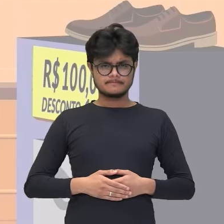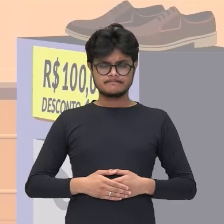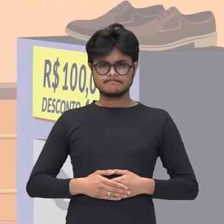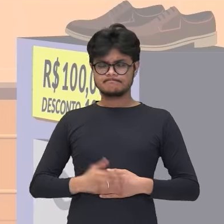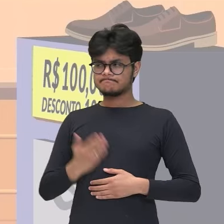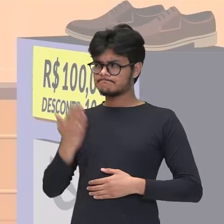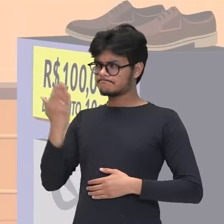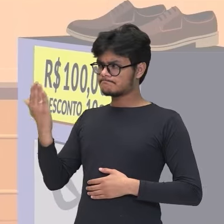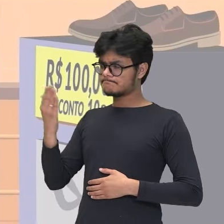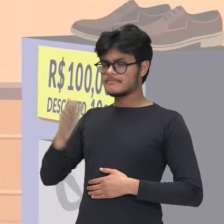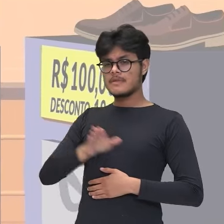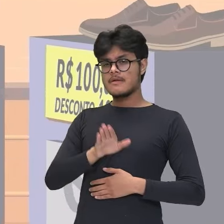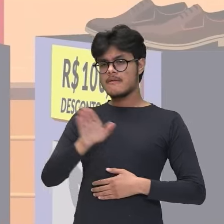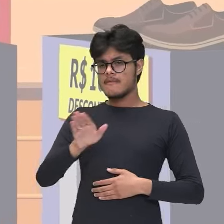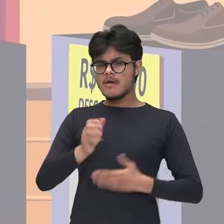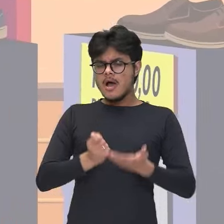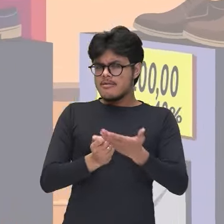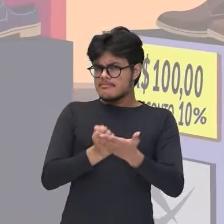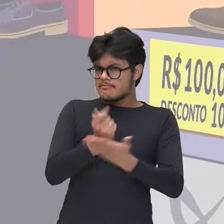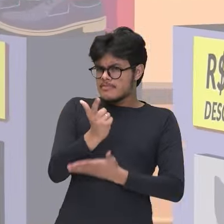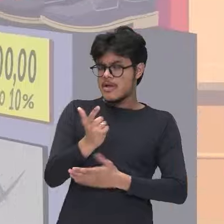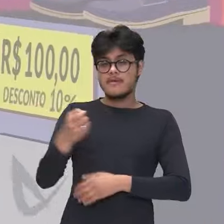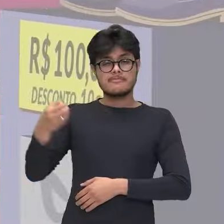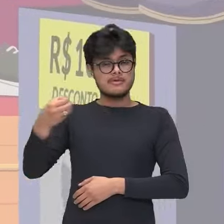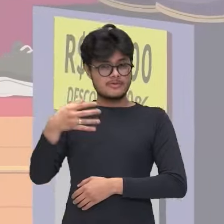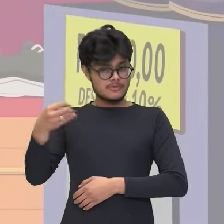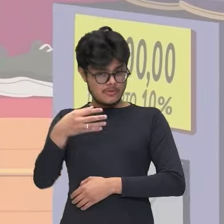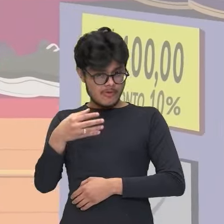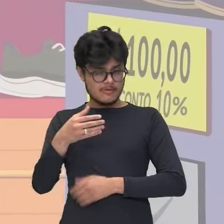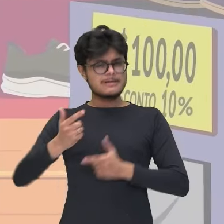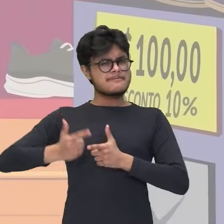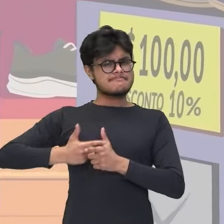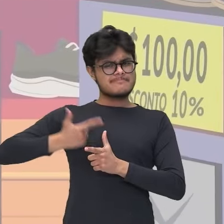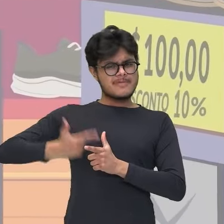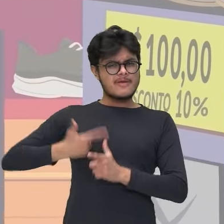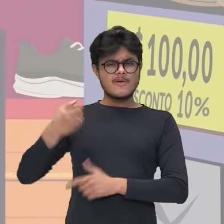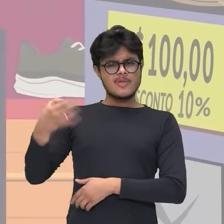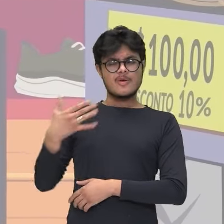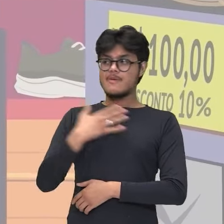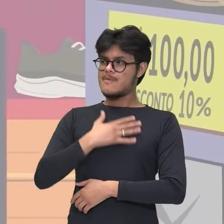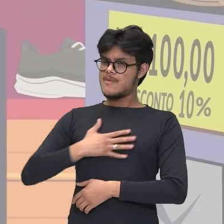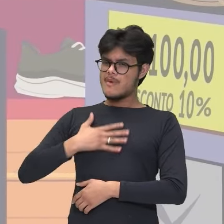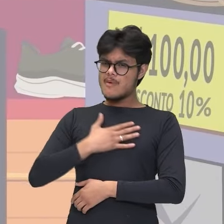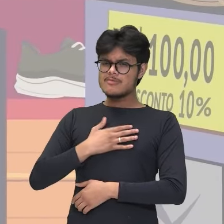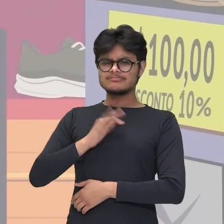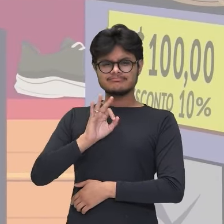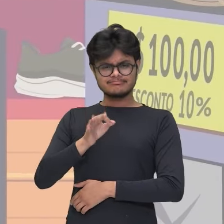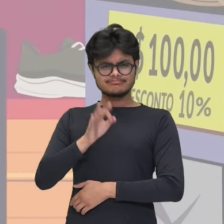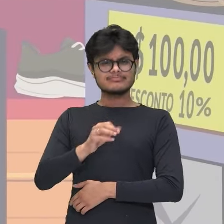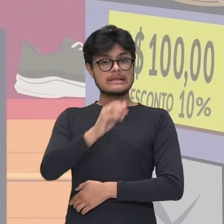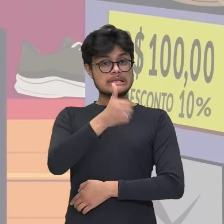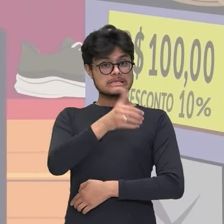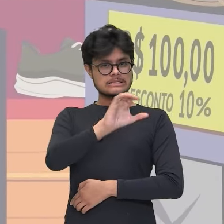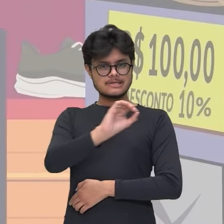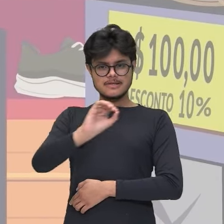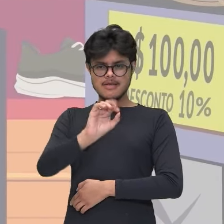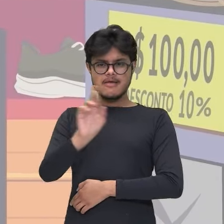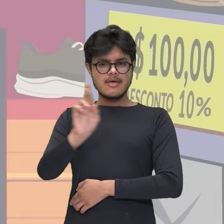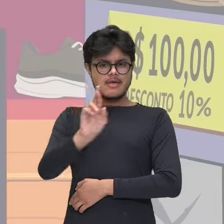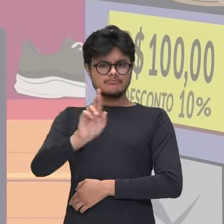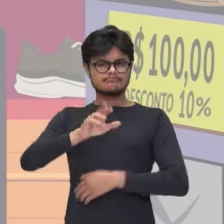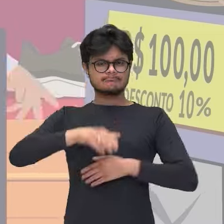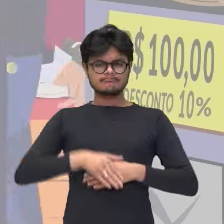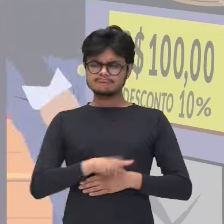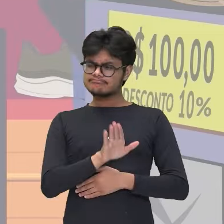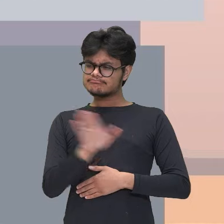uma loja de calçados em busca de um novo par de tênis e encontrou um modelo que lhe agradou, com preço marcado em R$100. Ao se